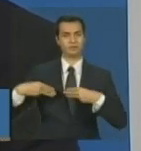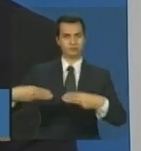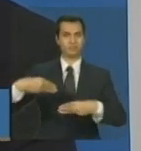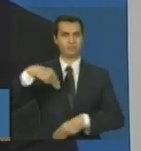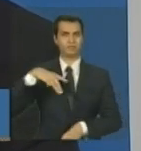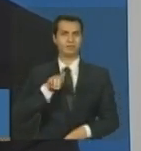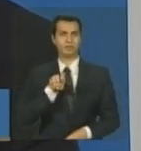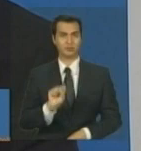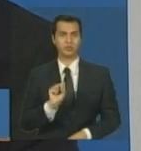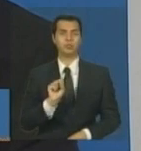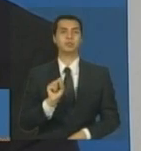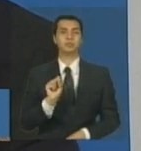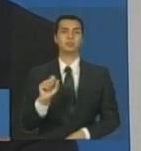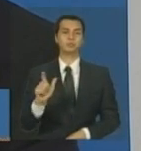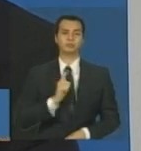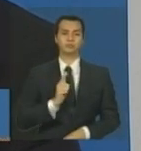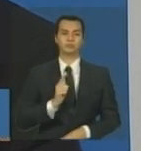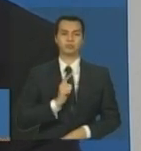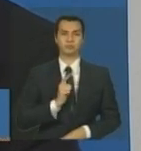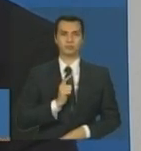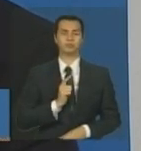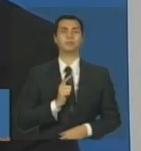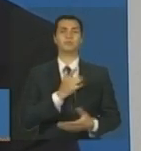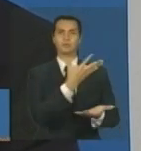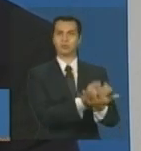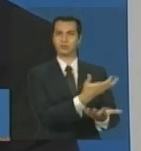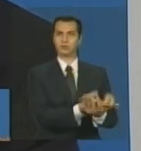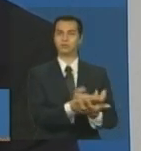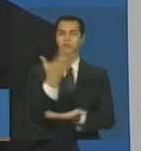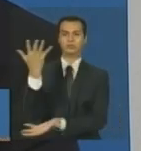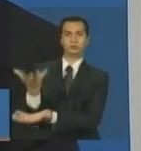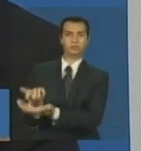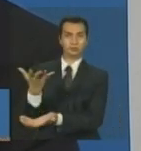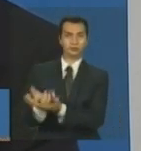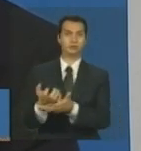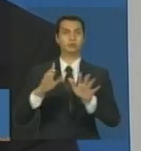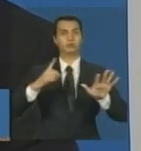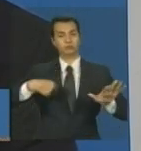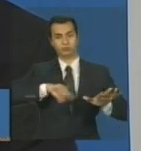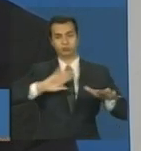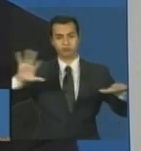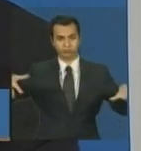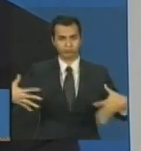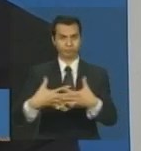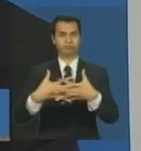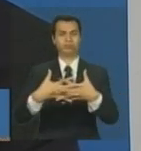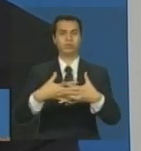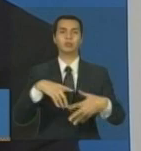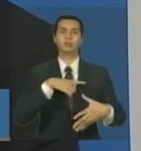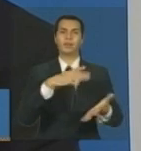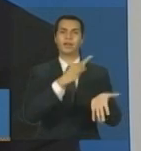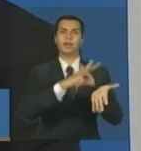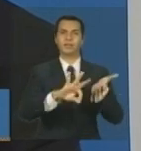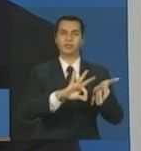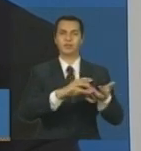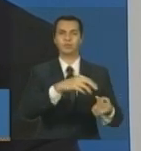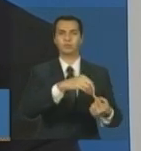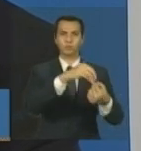central. São macro batimentos de bases de dados com o batimento do cadastro único com